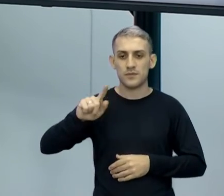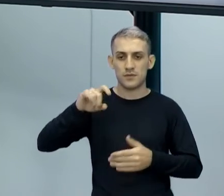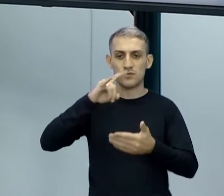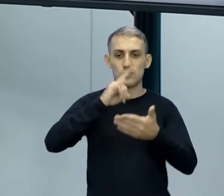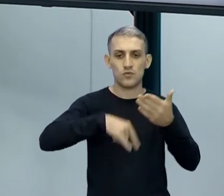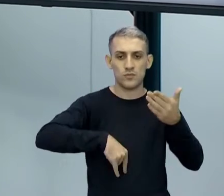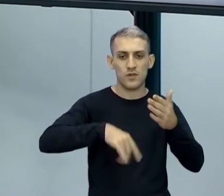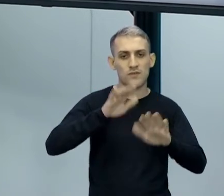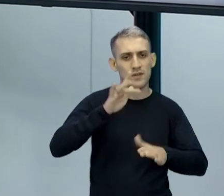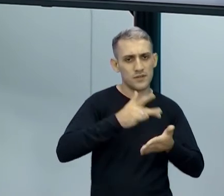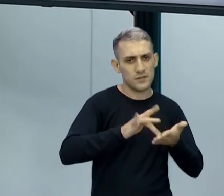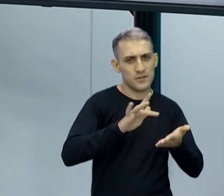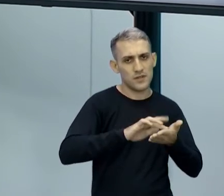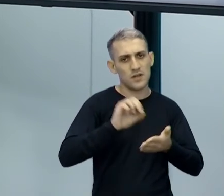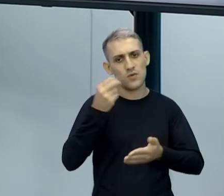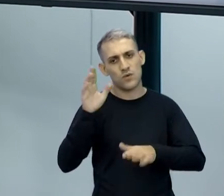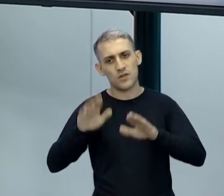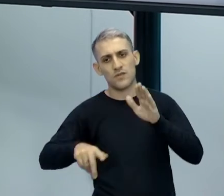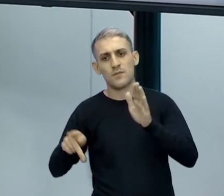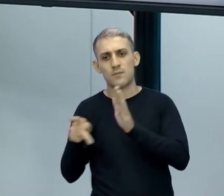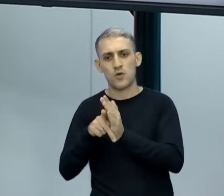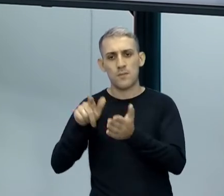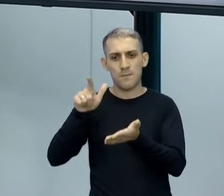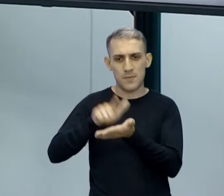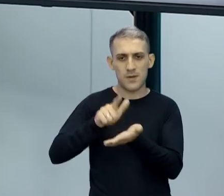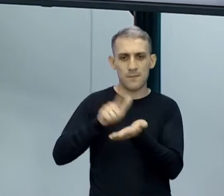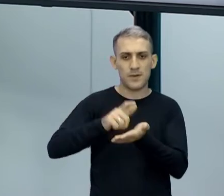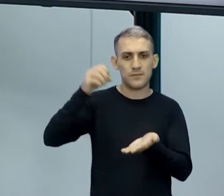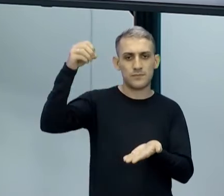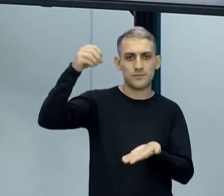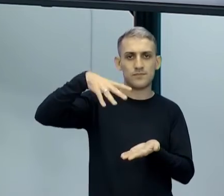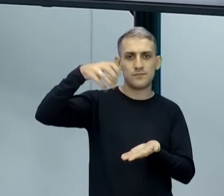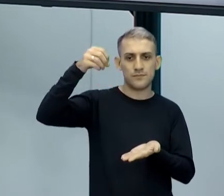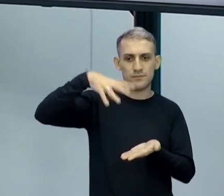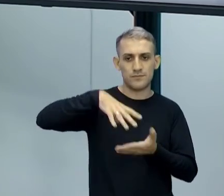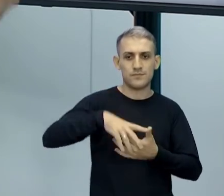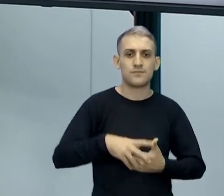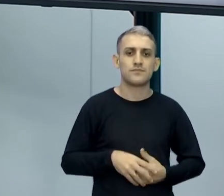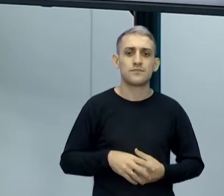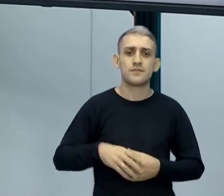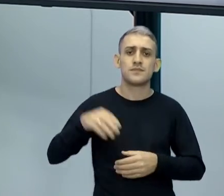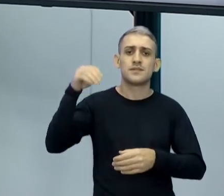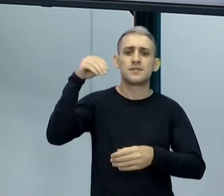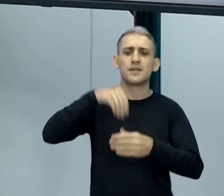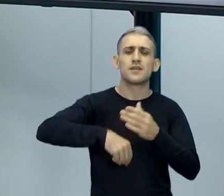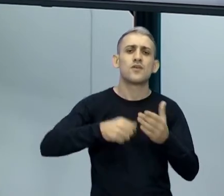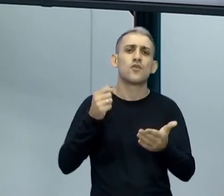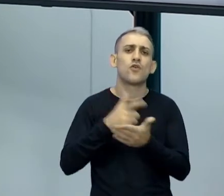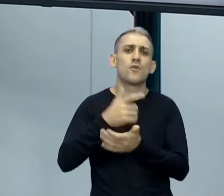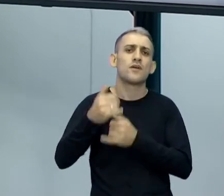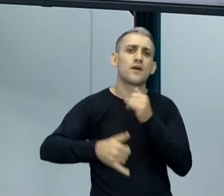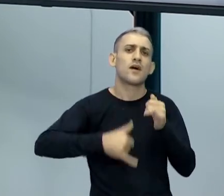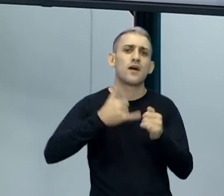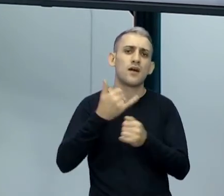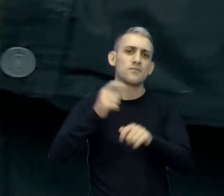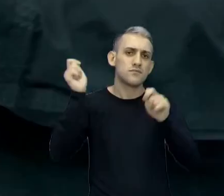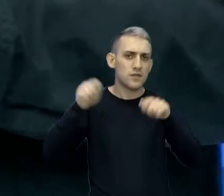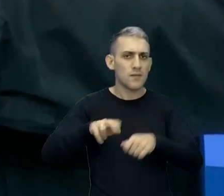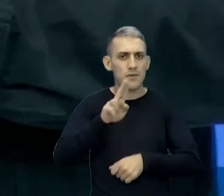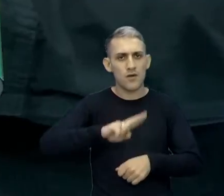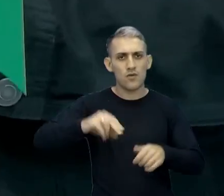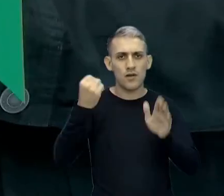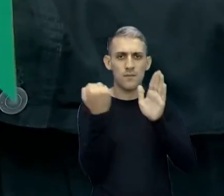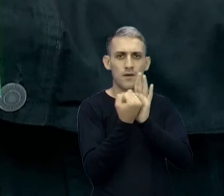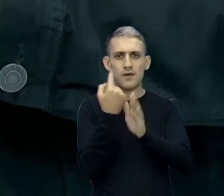digital ou até mesmo impressão material numa impressora. Dentro dessa compra na internet aqui, a gente poderia usar esse símbolo dentro